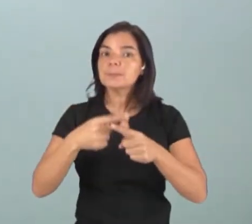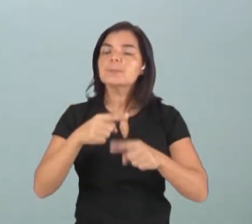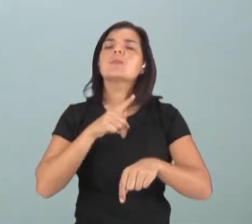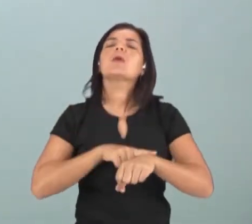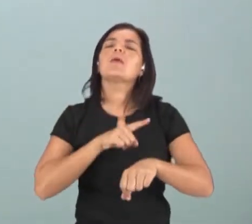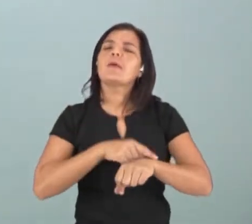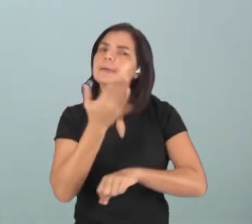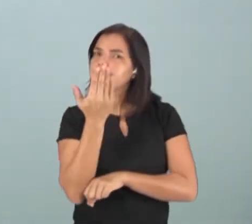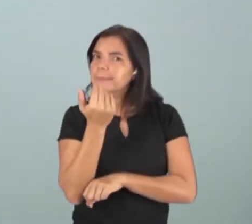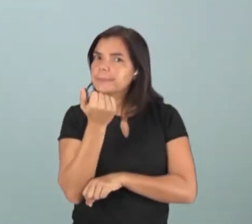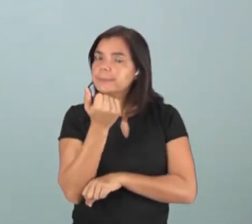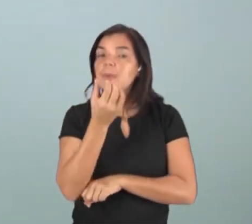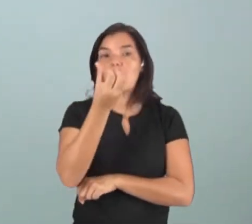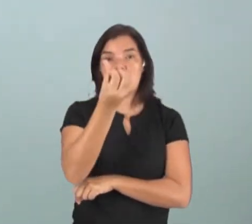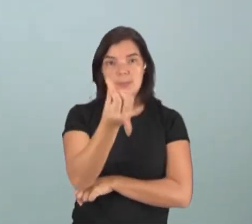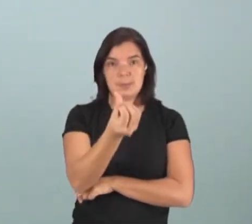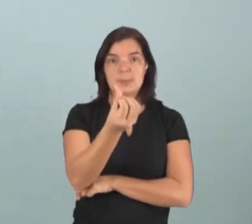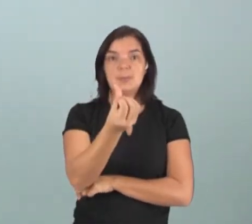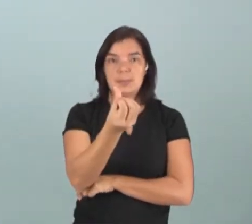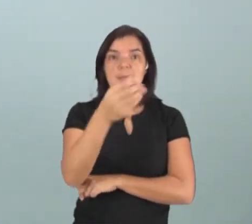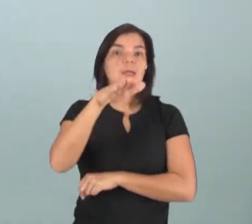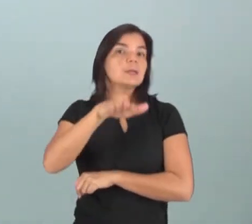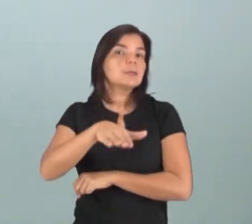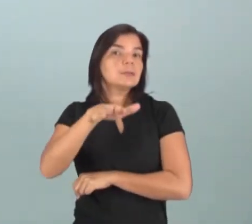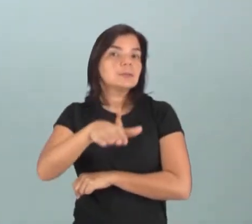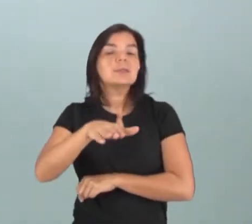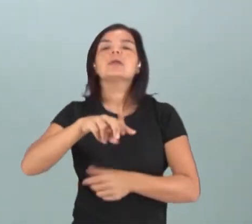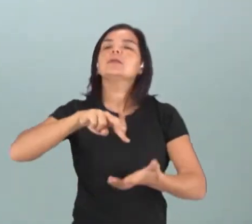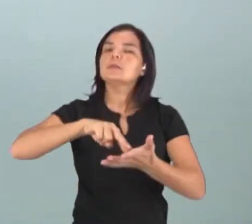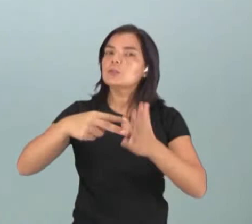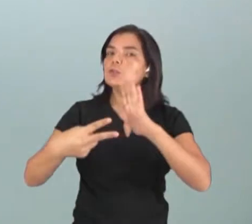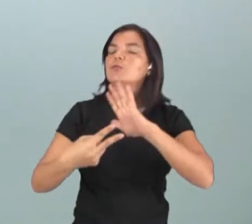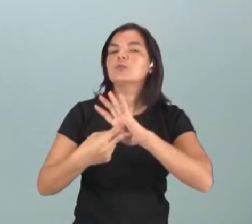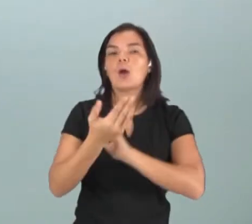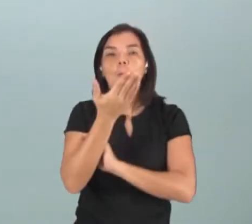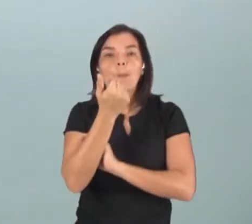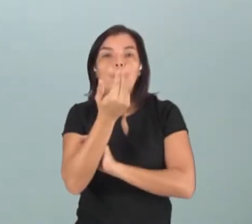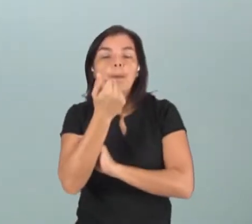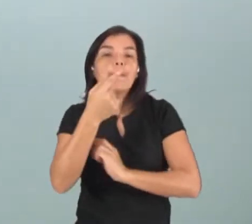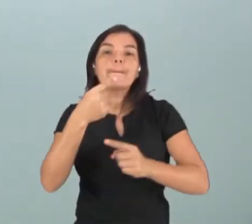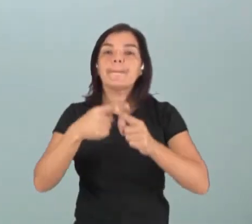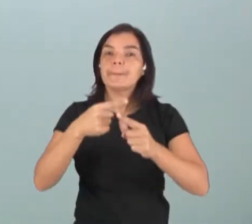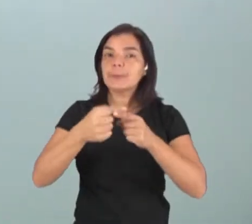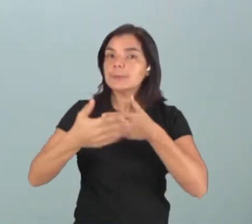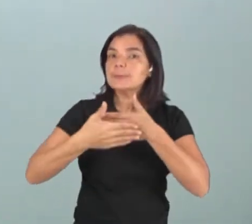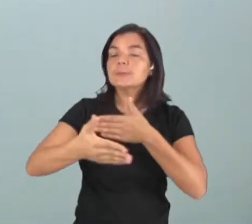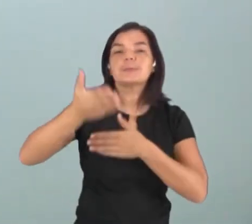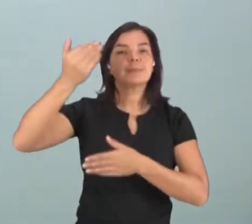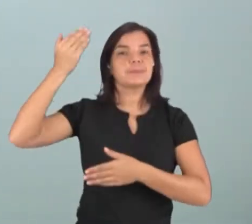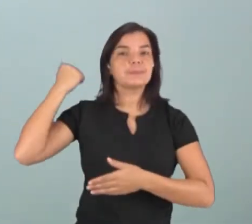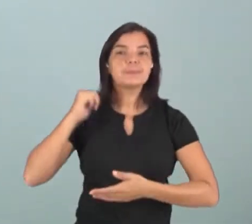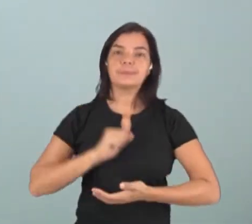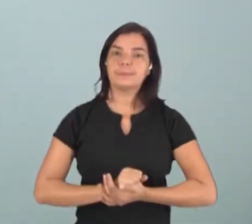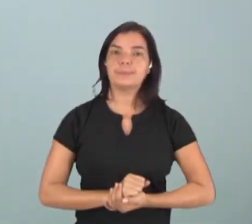horas que ele foi jantar? Às 6 horas. Então, às 6 horas ele estava jantando. Essa ação estava em progresso lá no